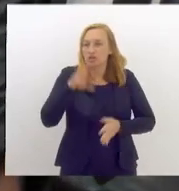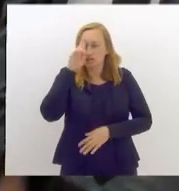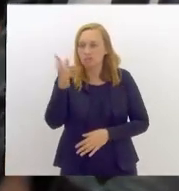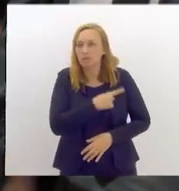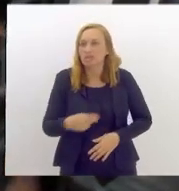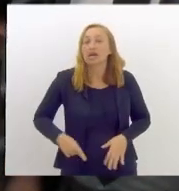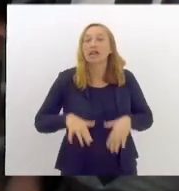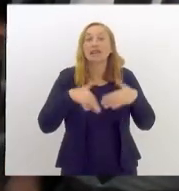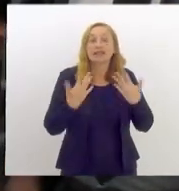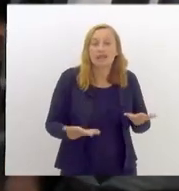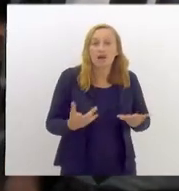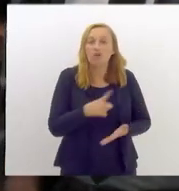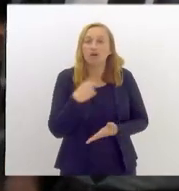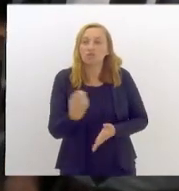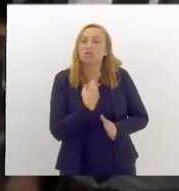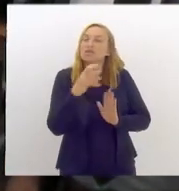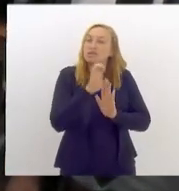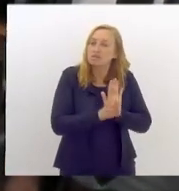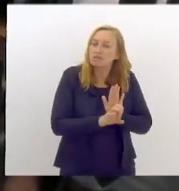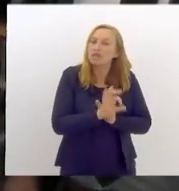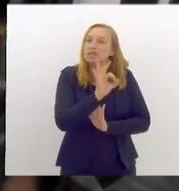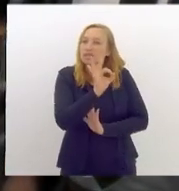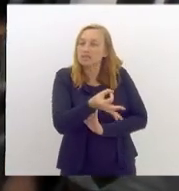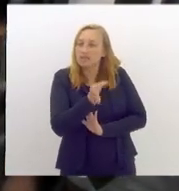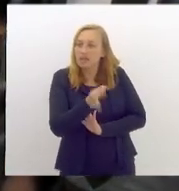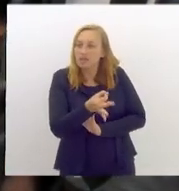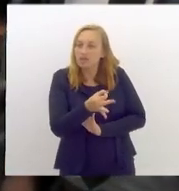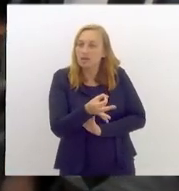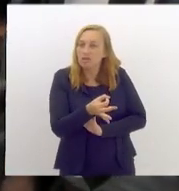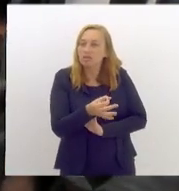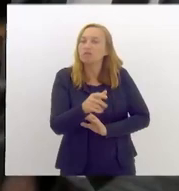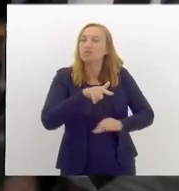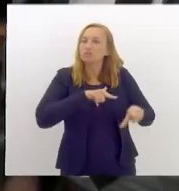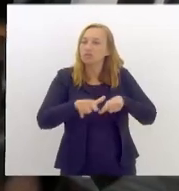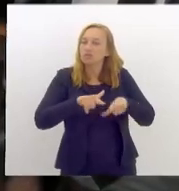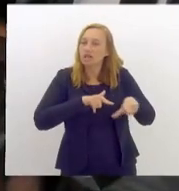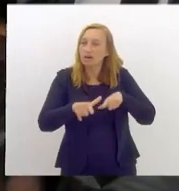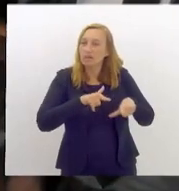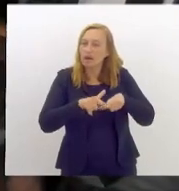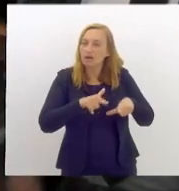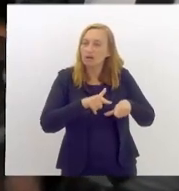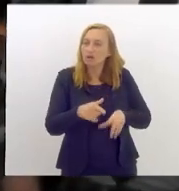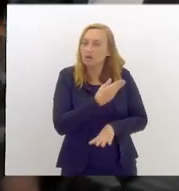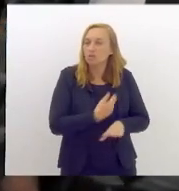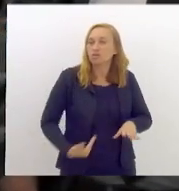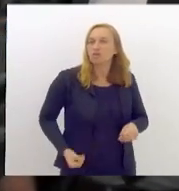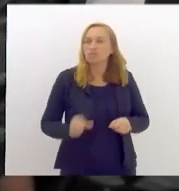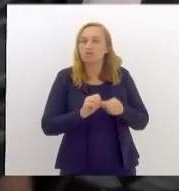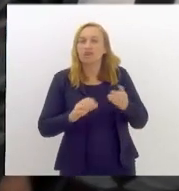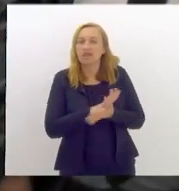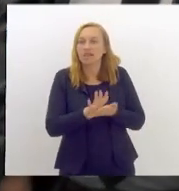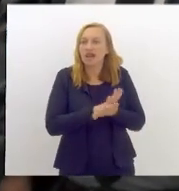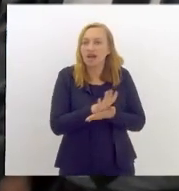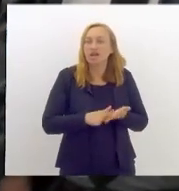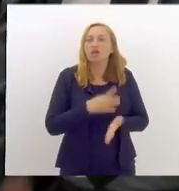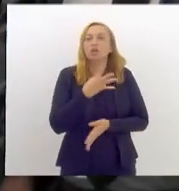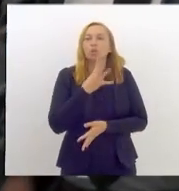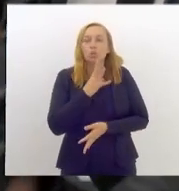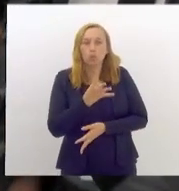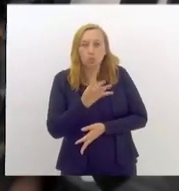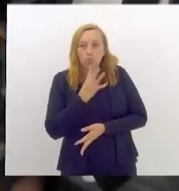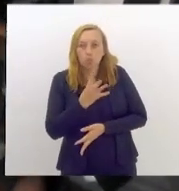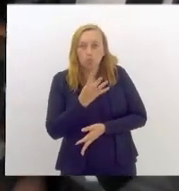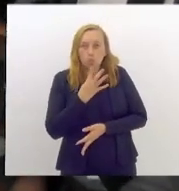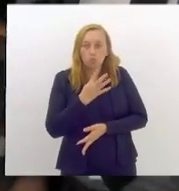Então a nossa emenda é justamente para fazer um trabalho que este governo não fez de reconhecer